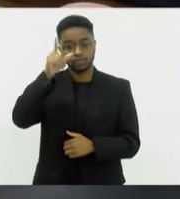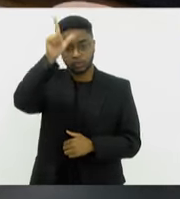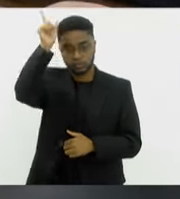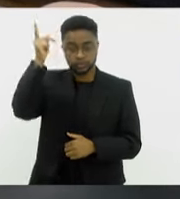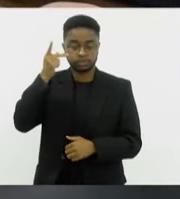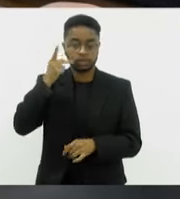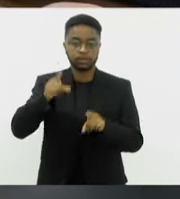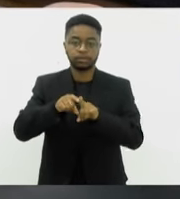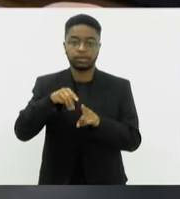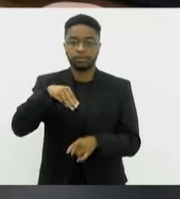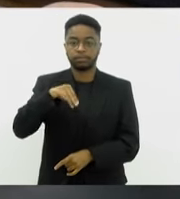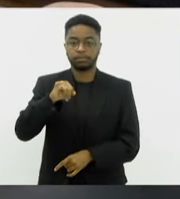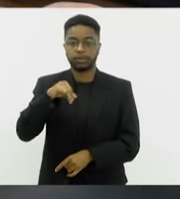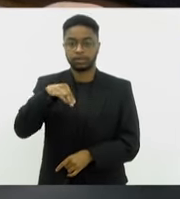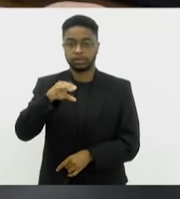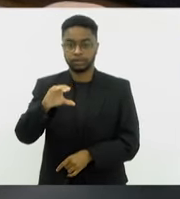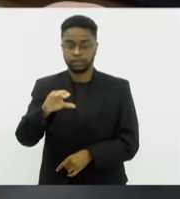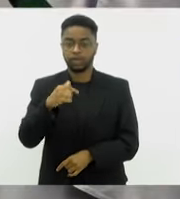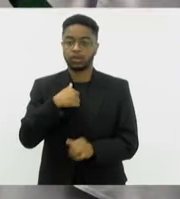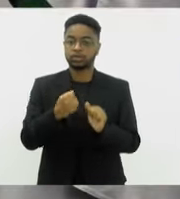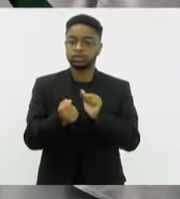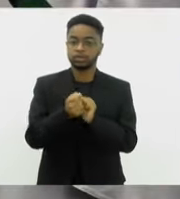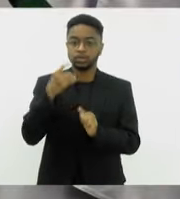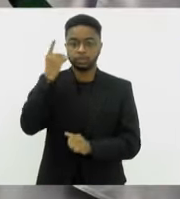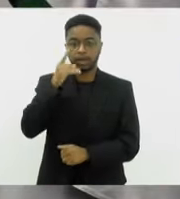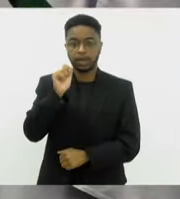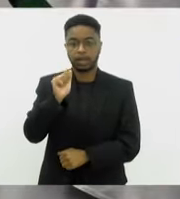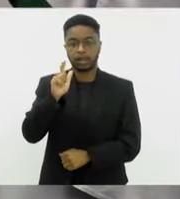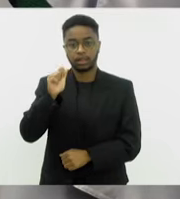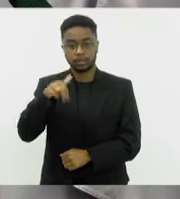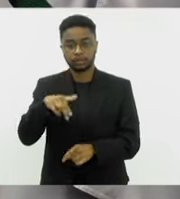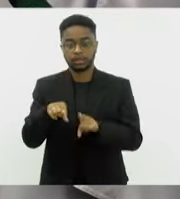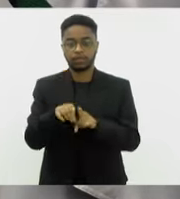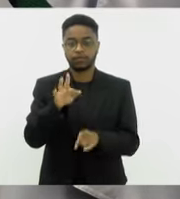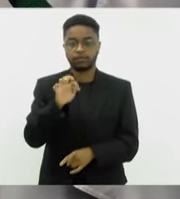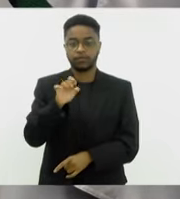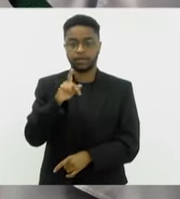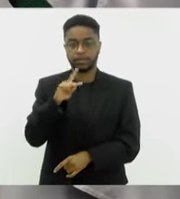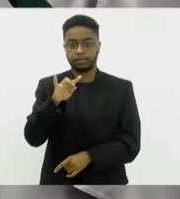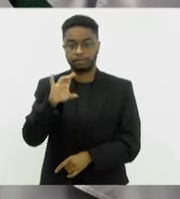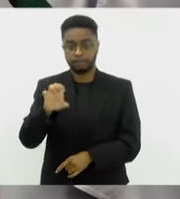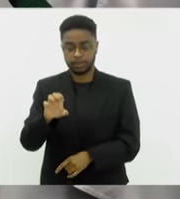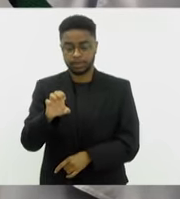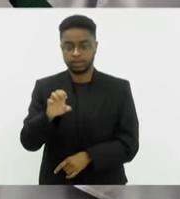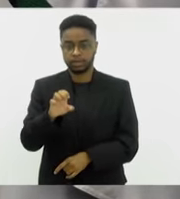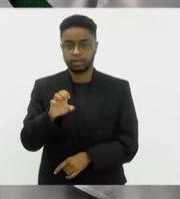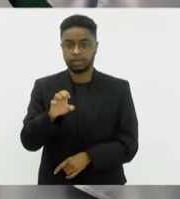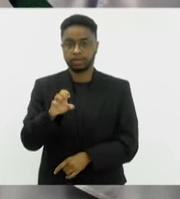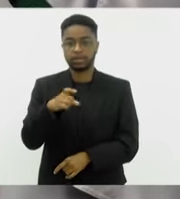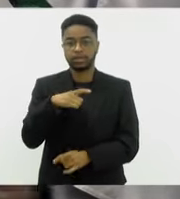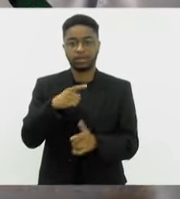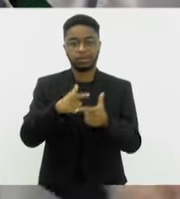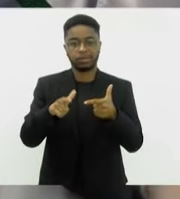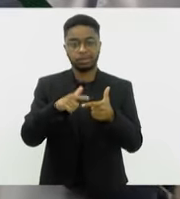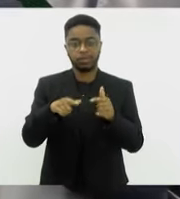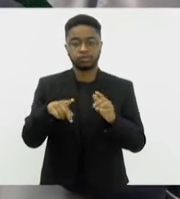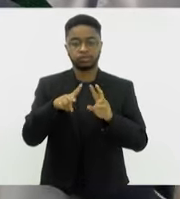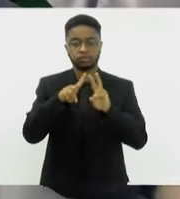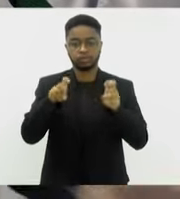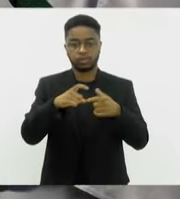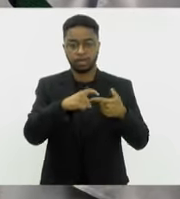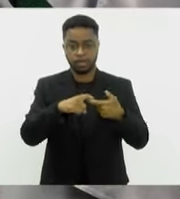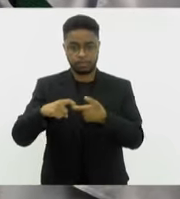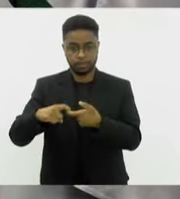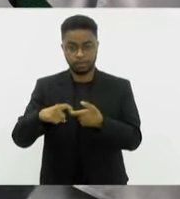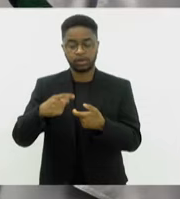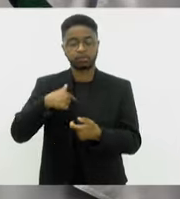Mink, eu, junto com o deputado Alan Lopes, deputado Felipe Poubel, a gente ainda naquele embrólio lá da máfia dos reboques, e